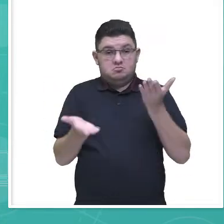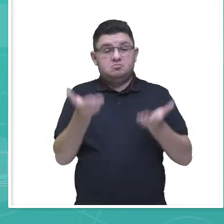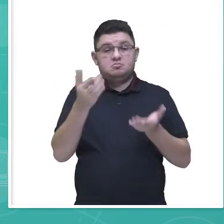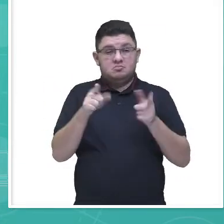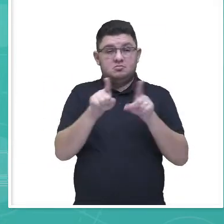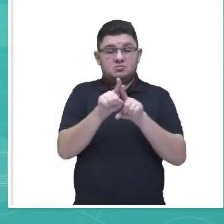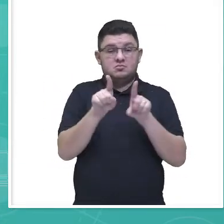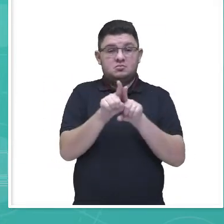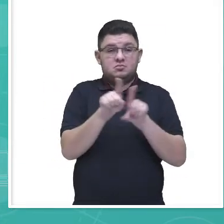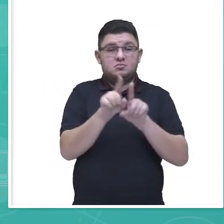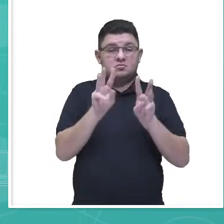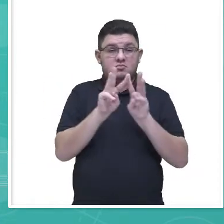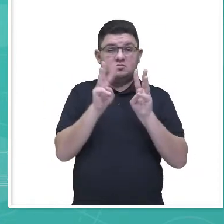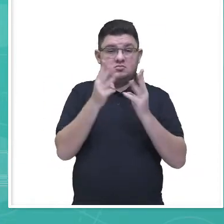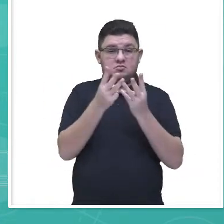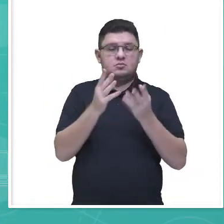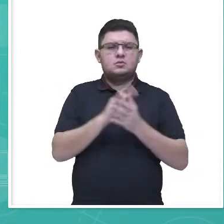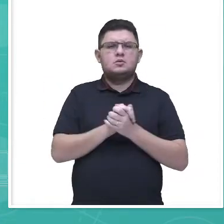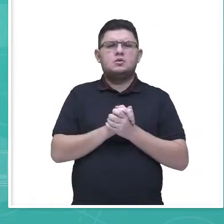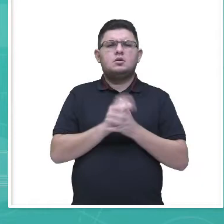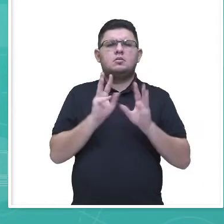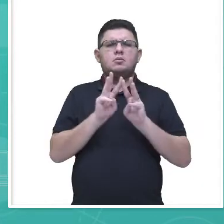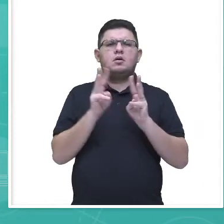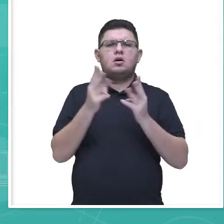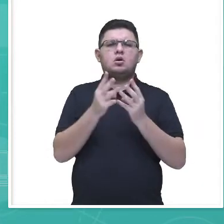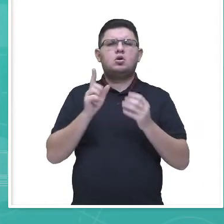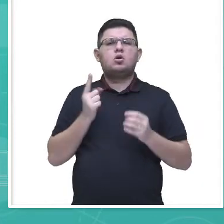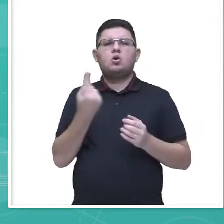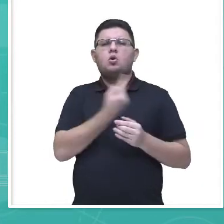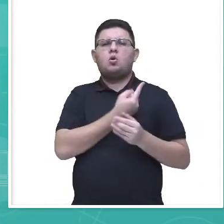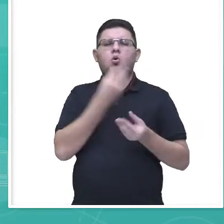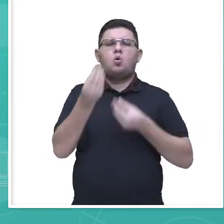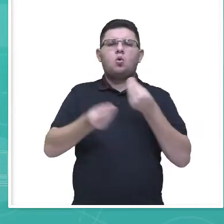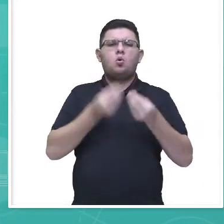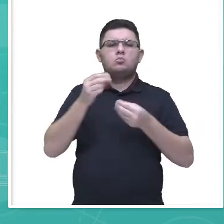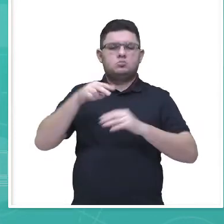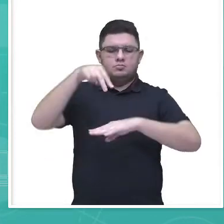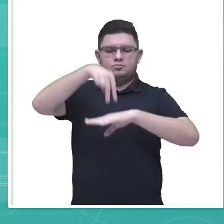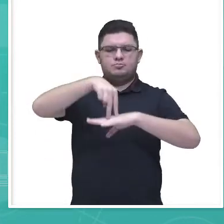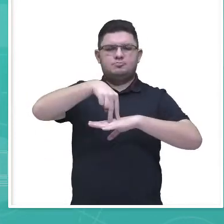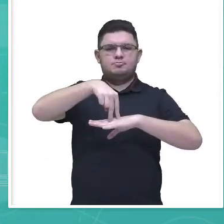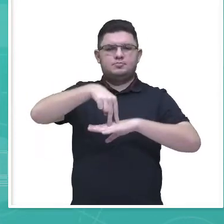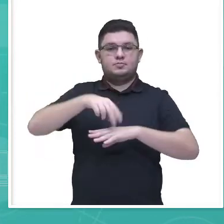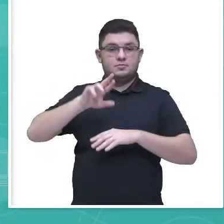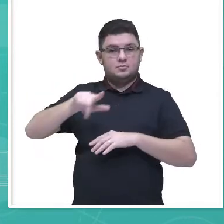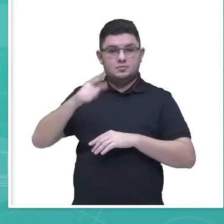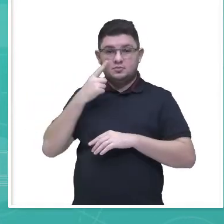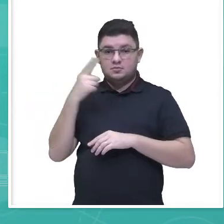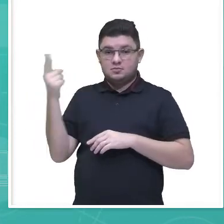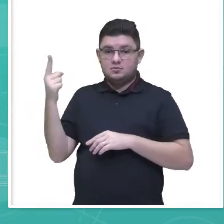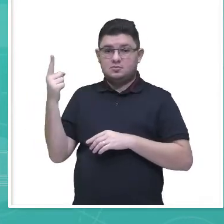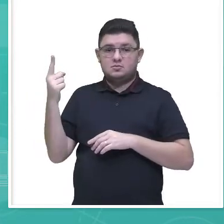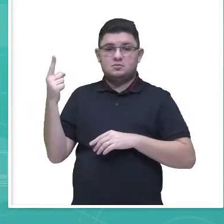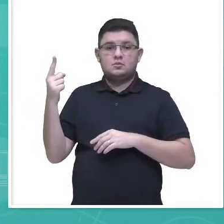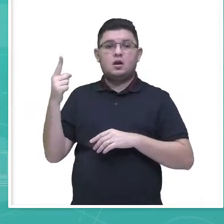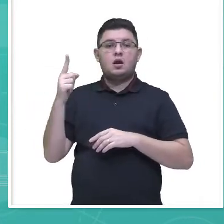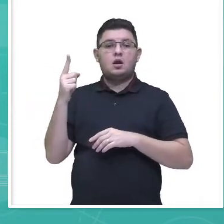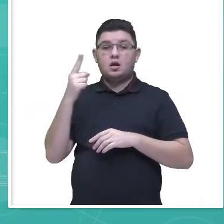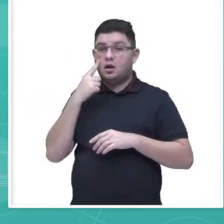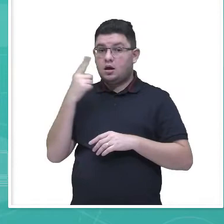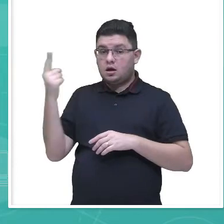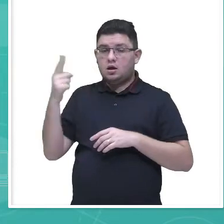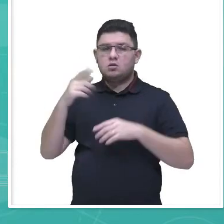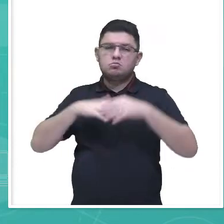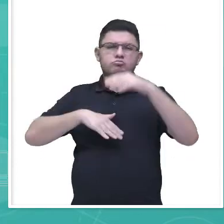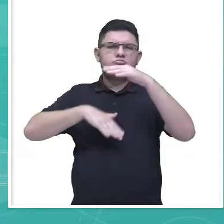Como é que a gente faz para medir a nossa massa? Sobe na balança. Mas não é essa. Não vai ser essa balança aí, né? Essa daqui só vai comportar